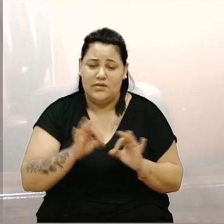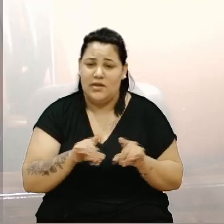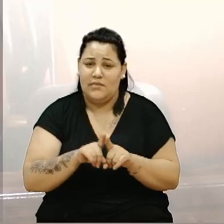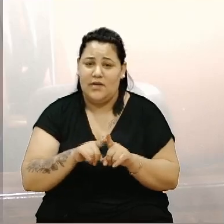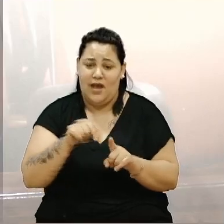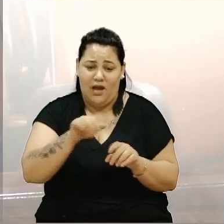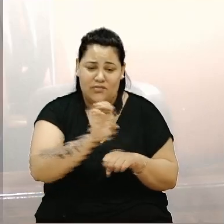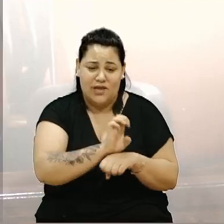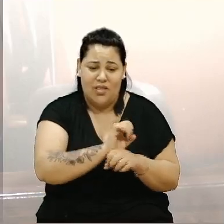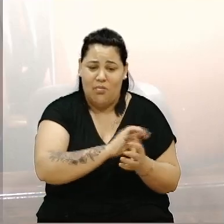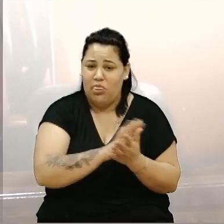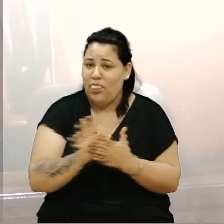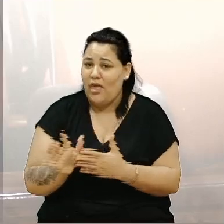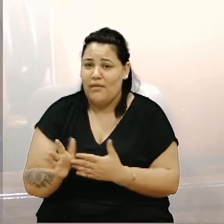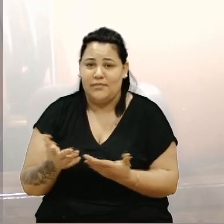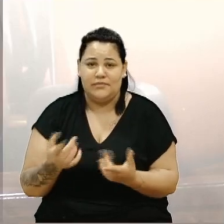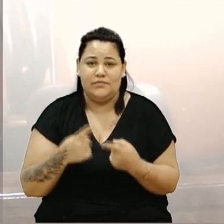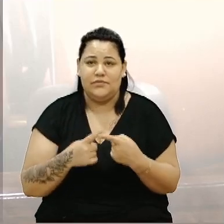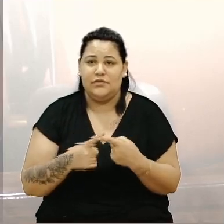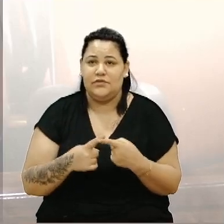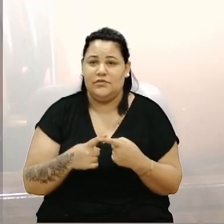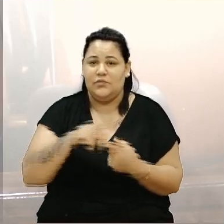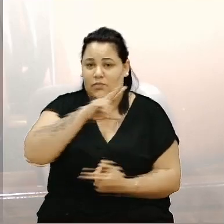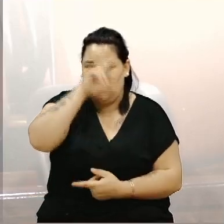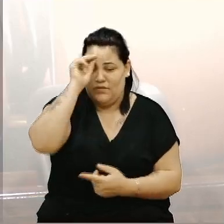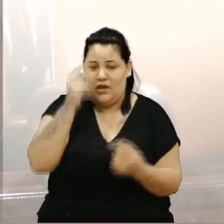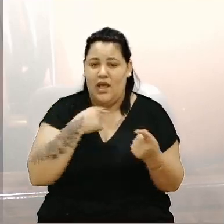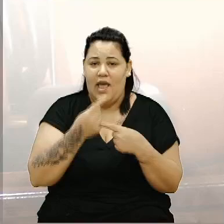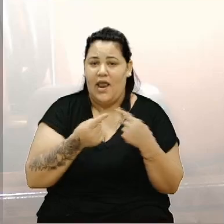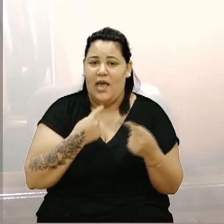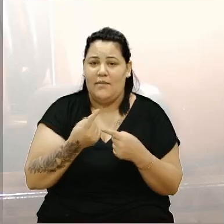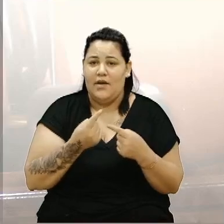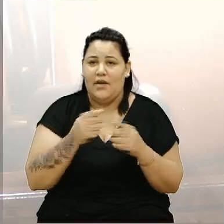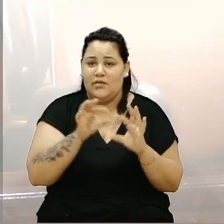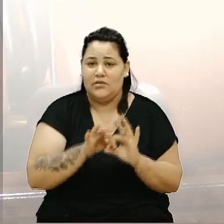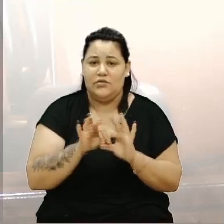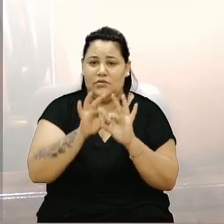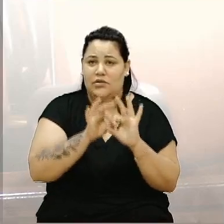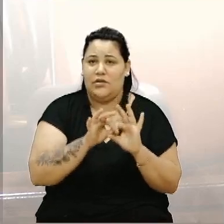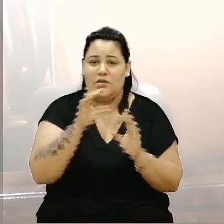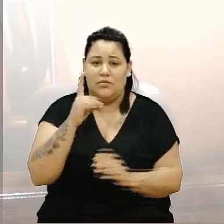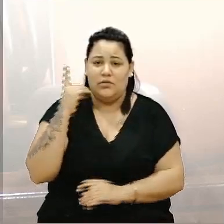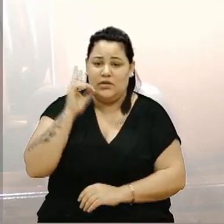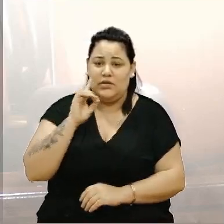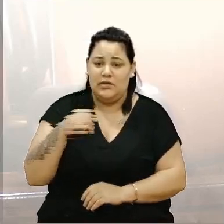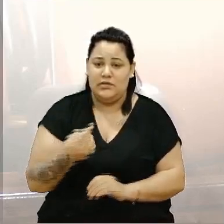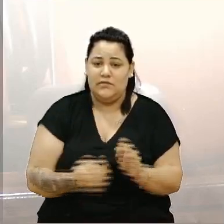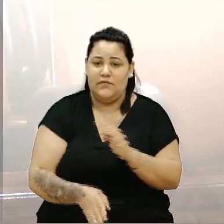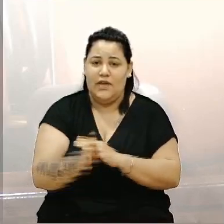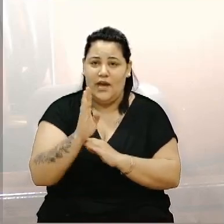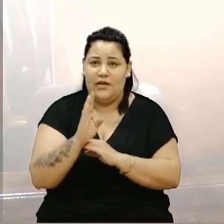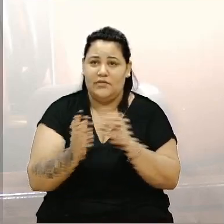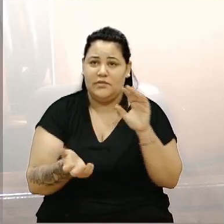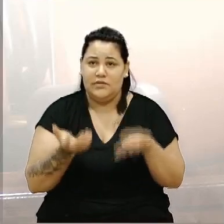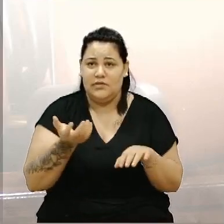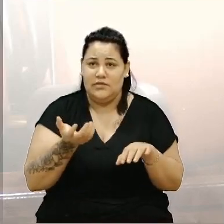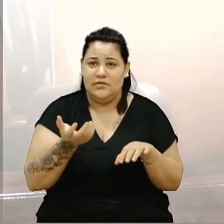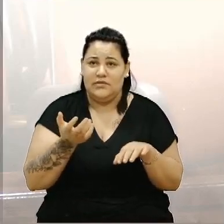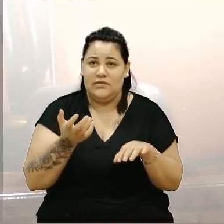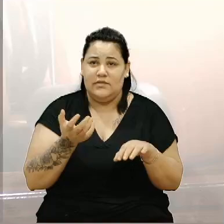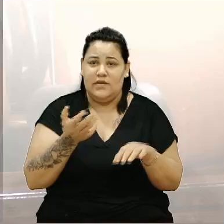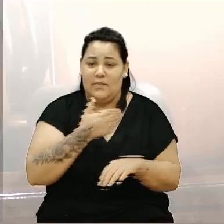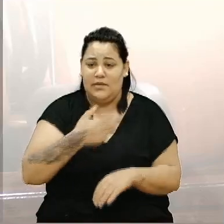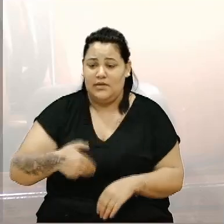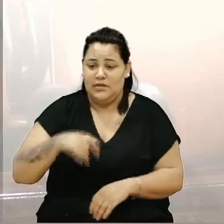o prefeito, ao invés de reclamar nas rádios, não se une com a deputada Denise e vai a Brasília? A ministra esteve aqui semana passada e não tinha